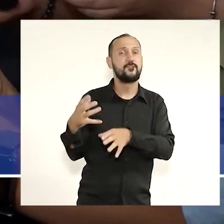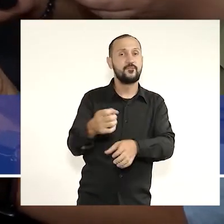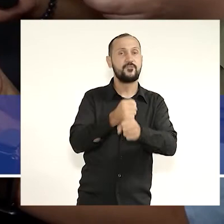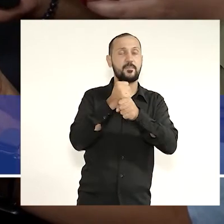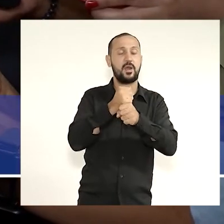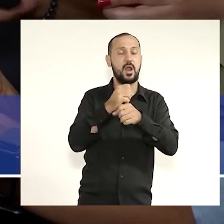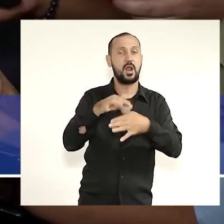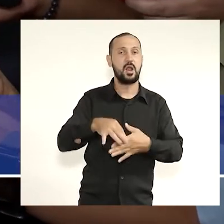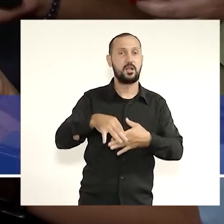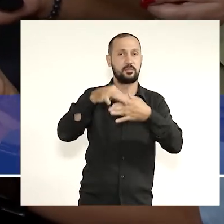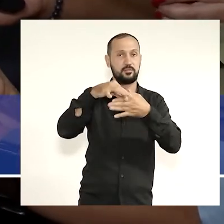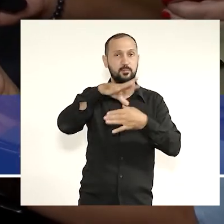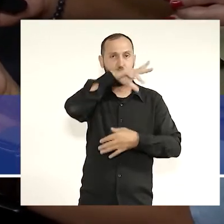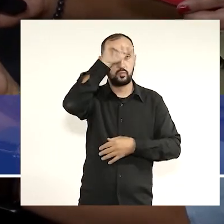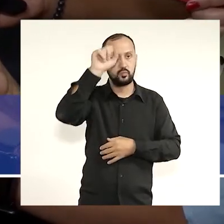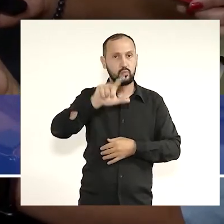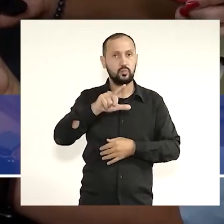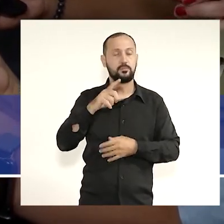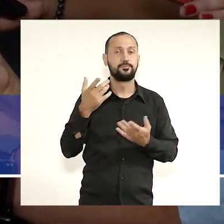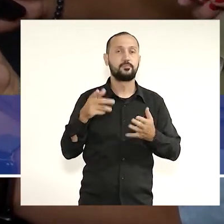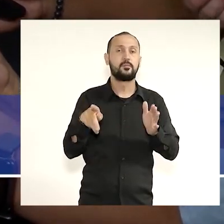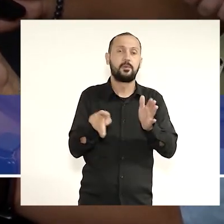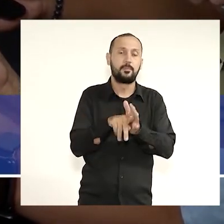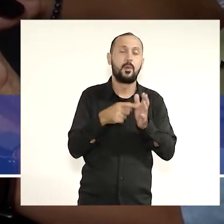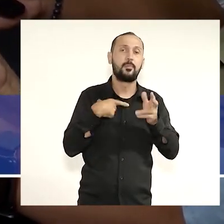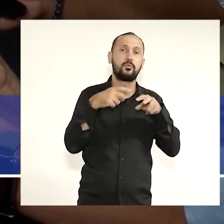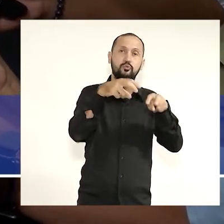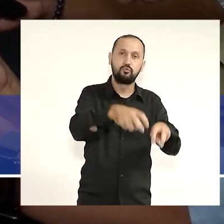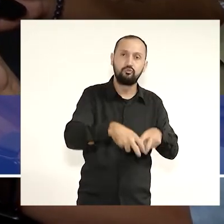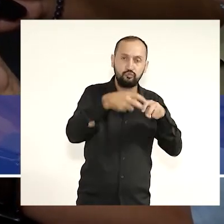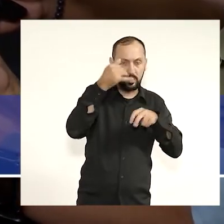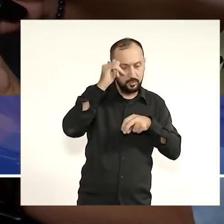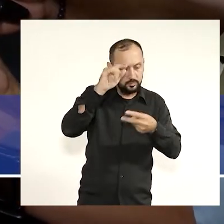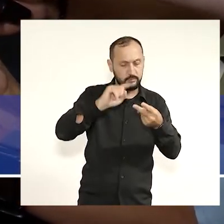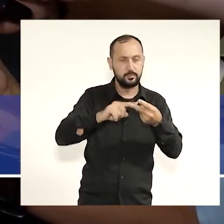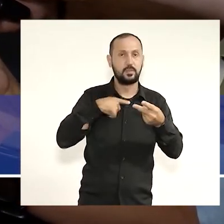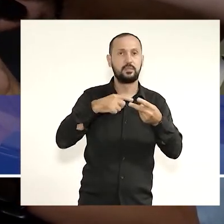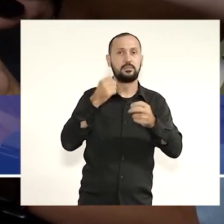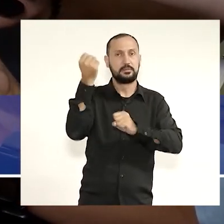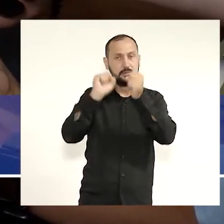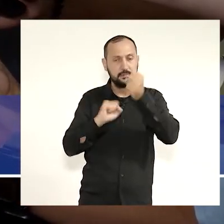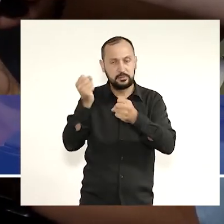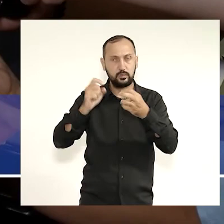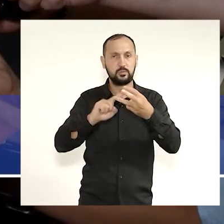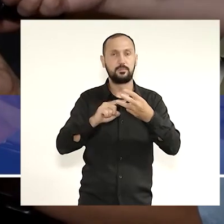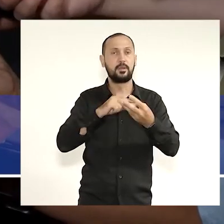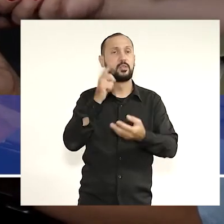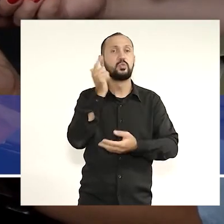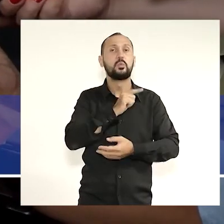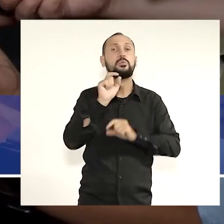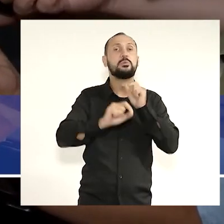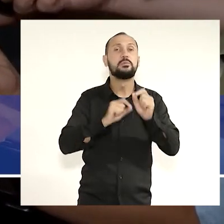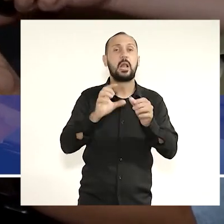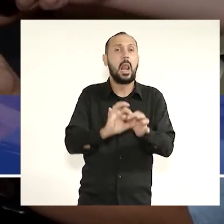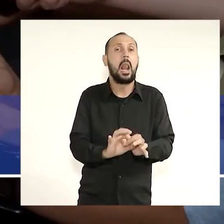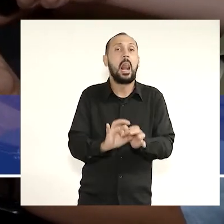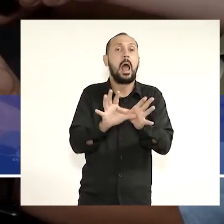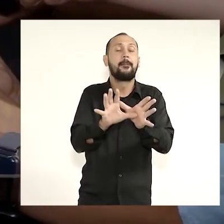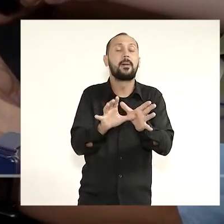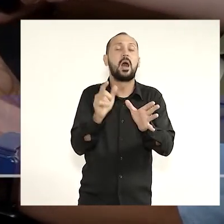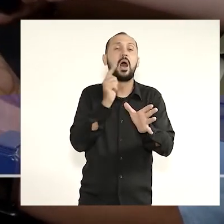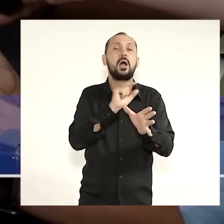firmar a nossa liderança do Mato Grosso do Sul, tanto no agronegócio quanto nas indústrias, para que a gente possa